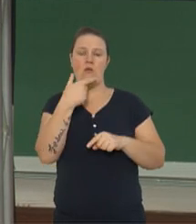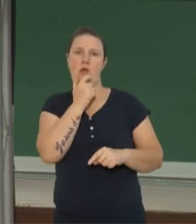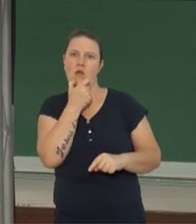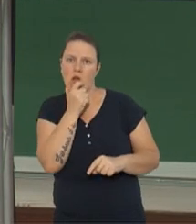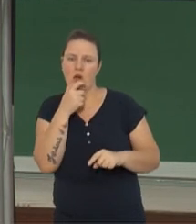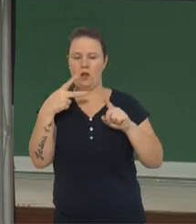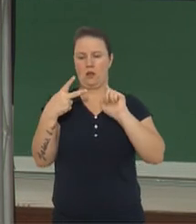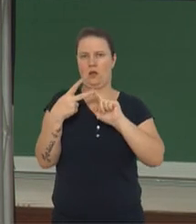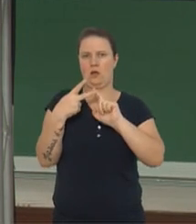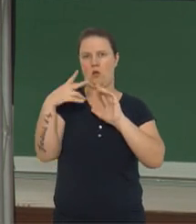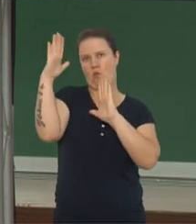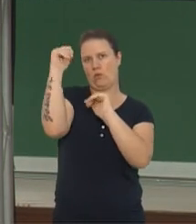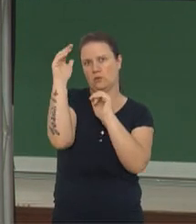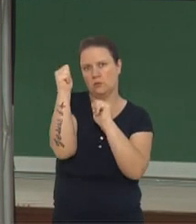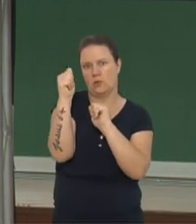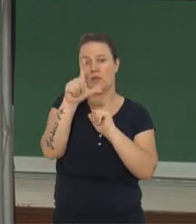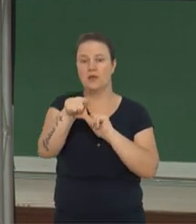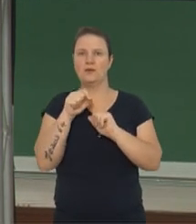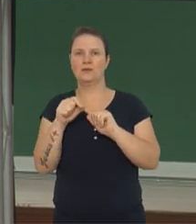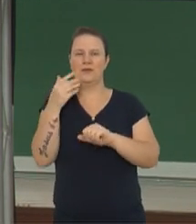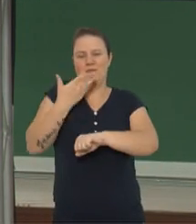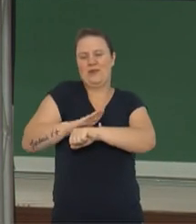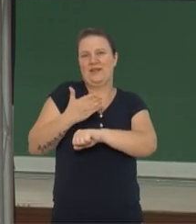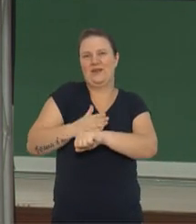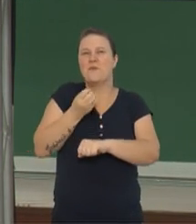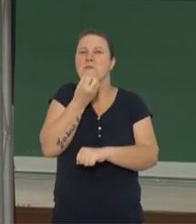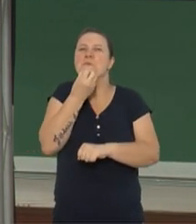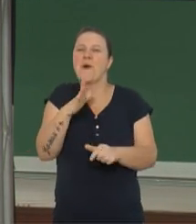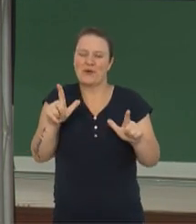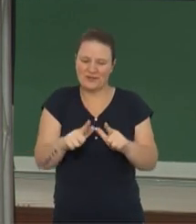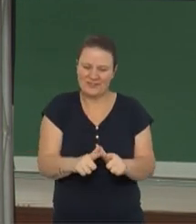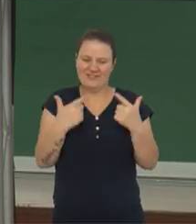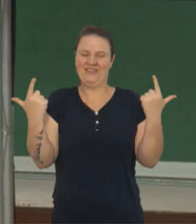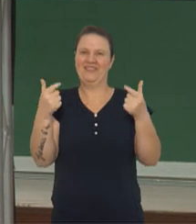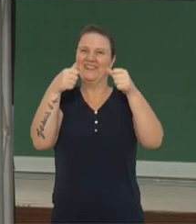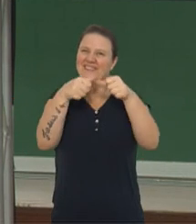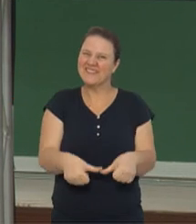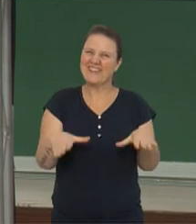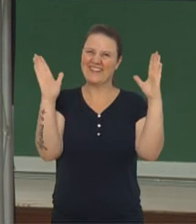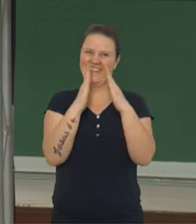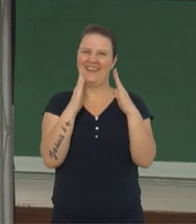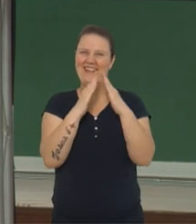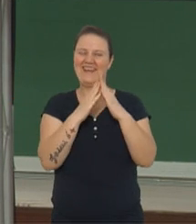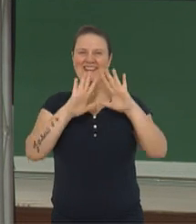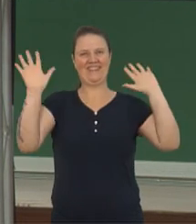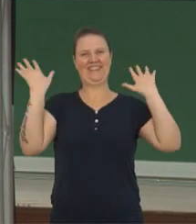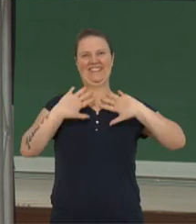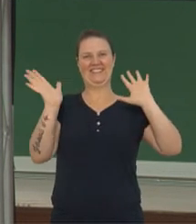delas, pratique. Buena suerte, quédate em casa e nos vemos.